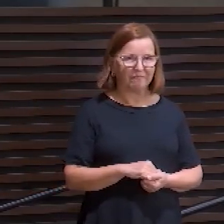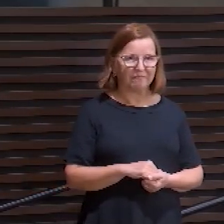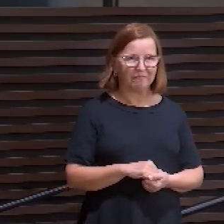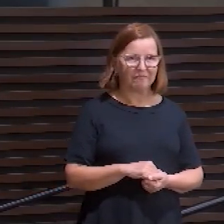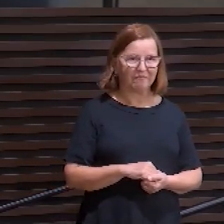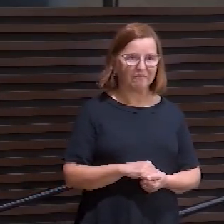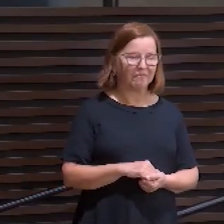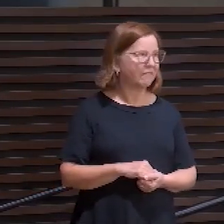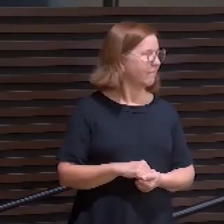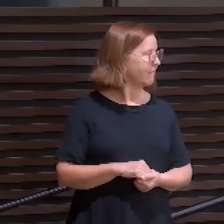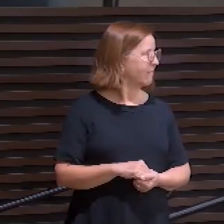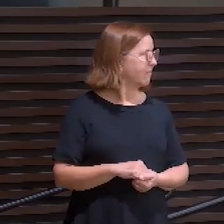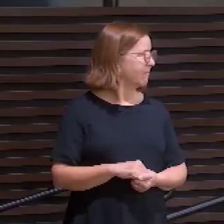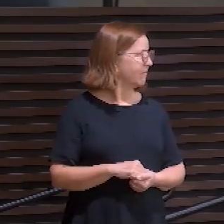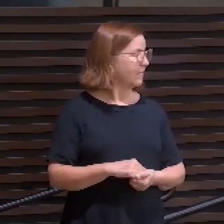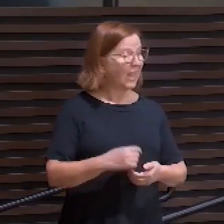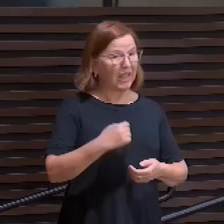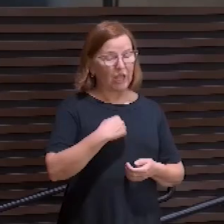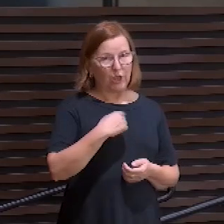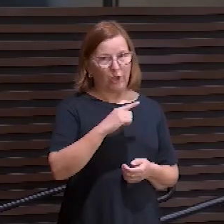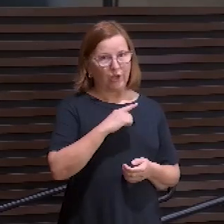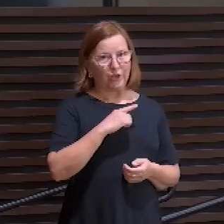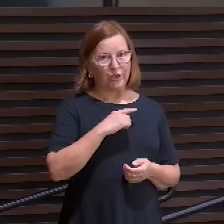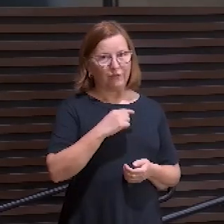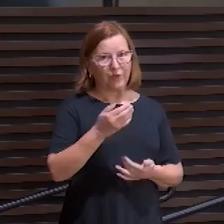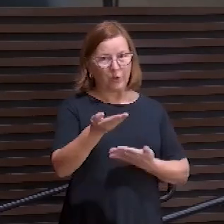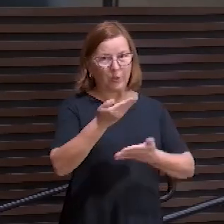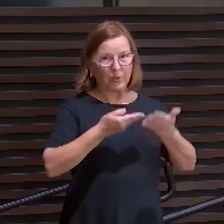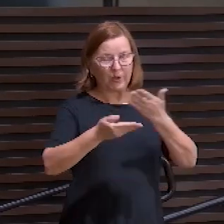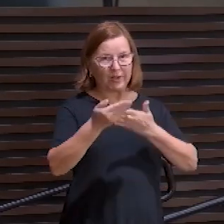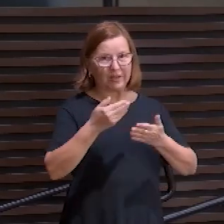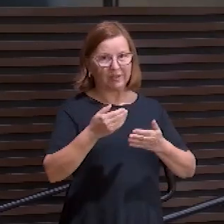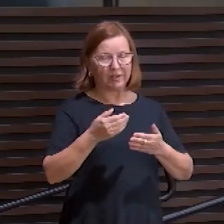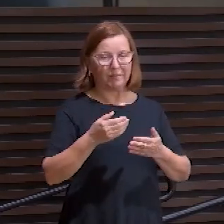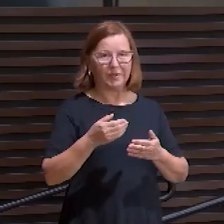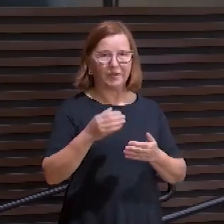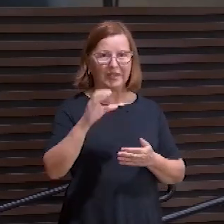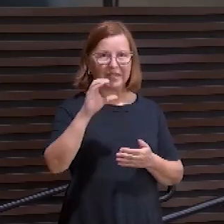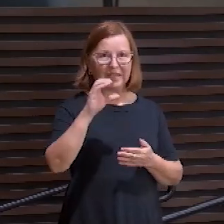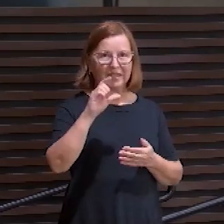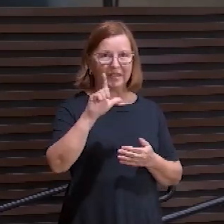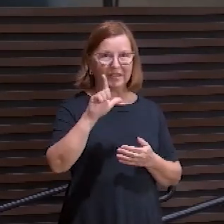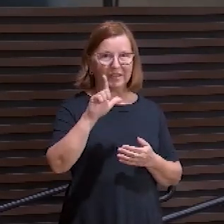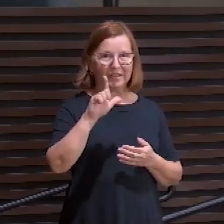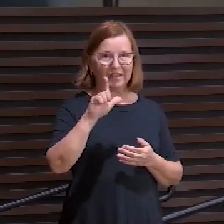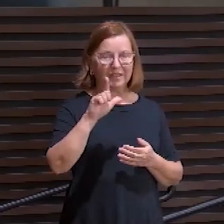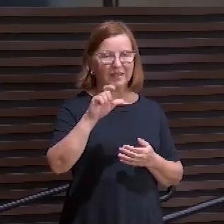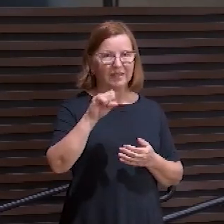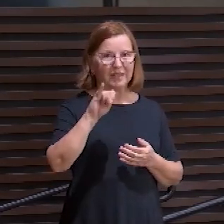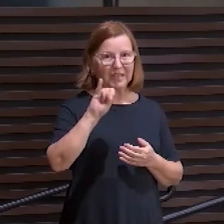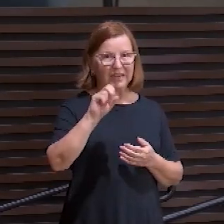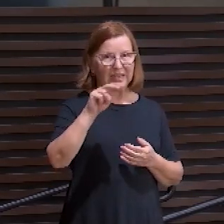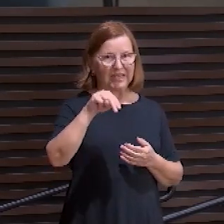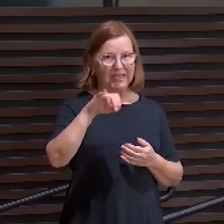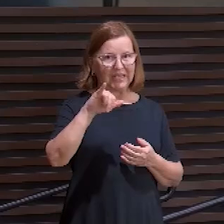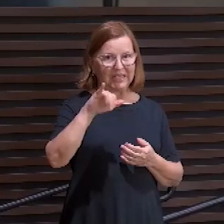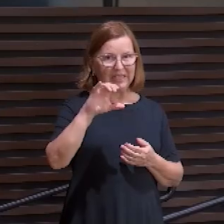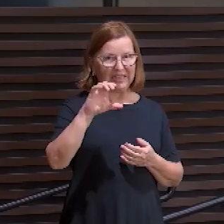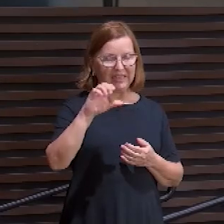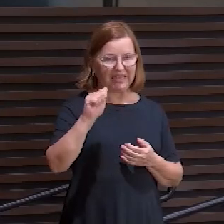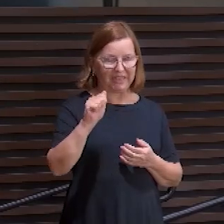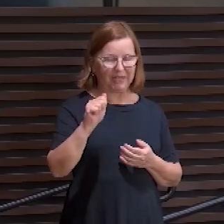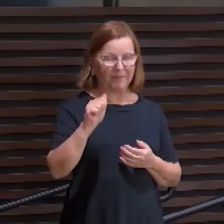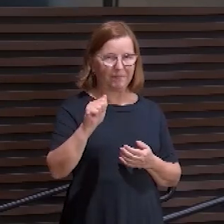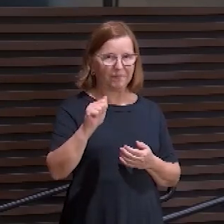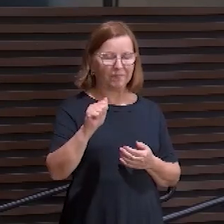Eu tive esse tratamento lá naquela clínica em Almirante Tamandaré. O